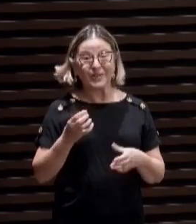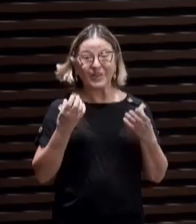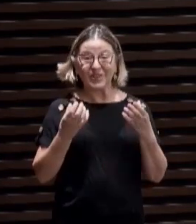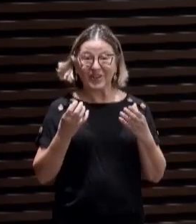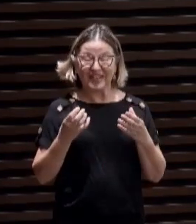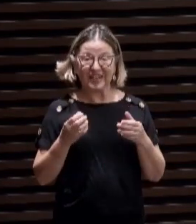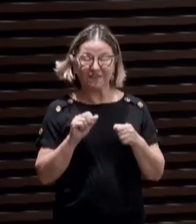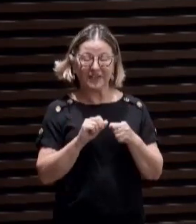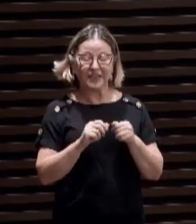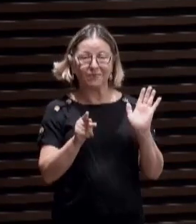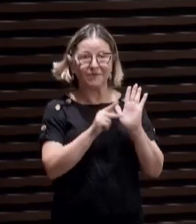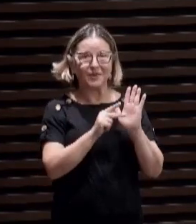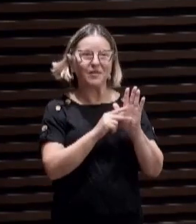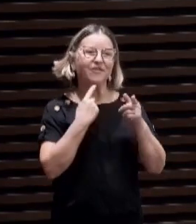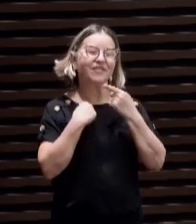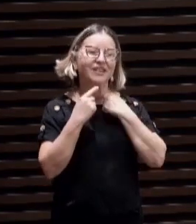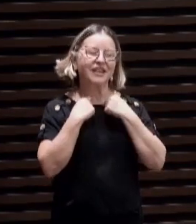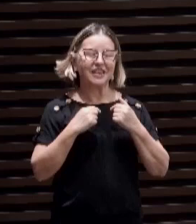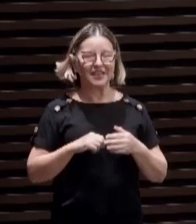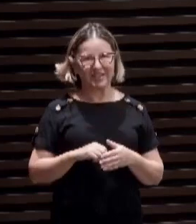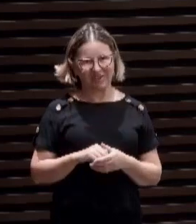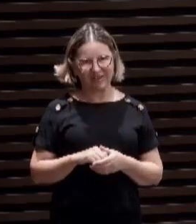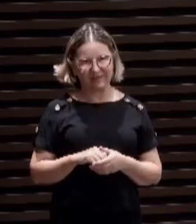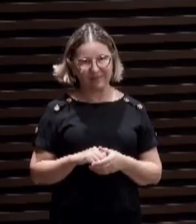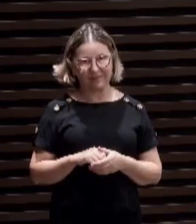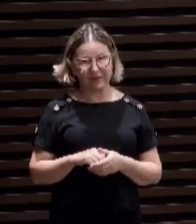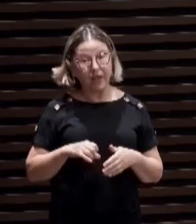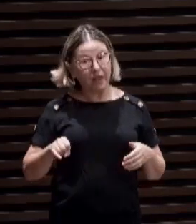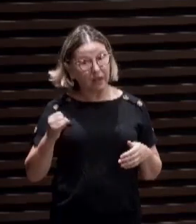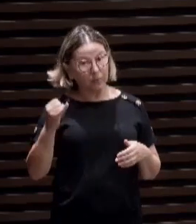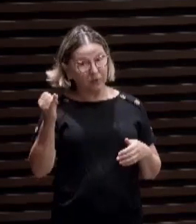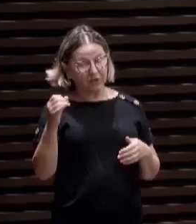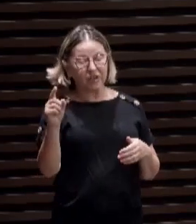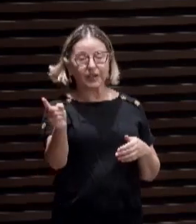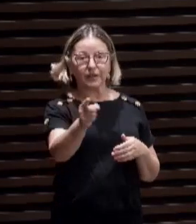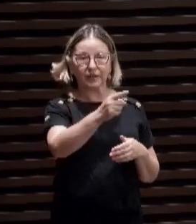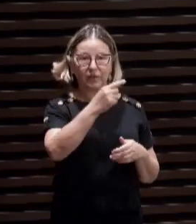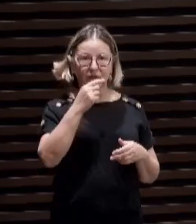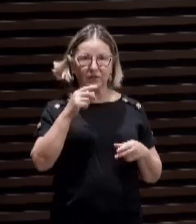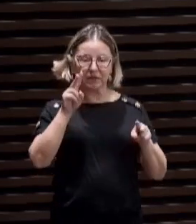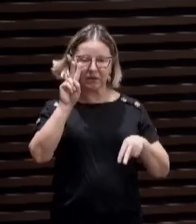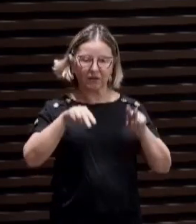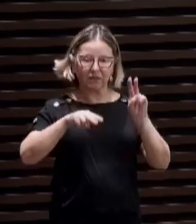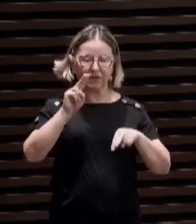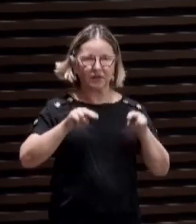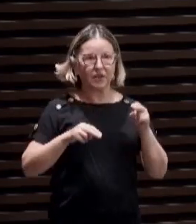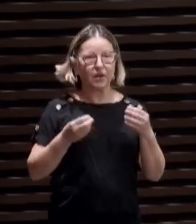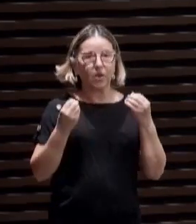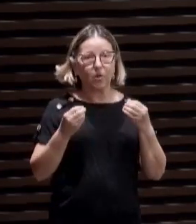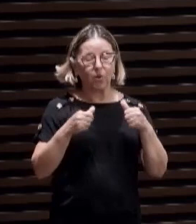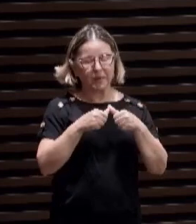própria vontade. E é muito importante que nós avaliemos como essas coisas